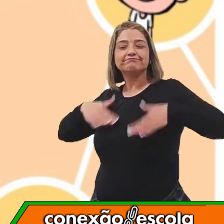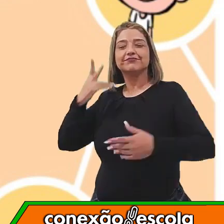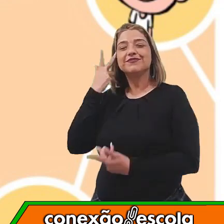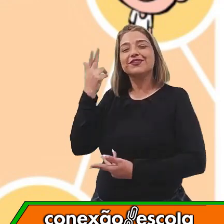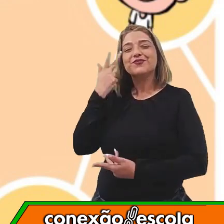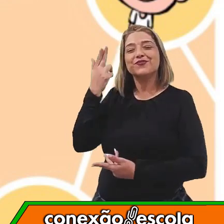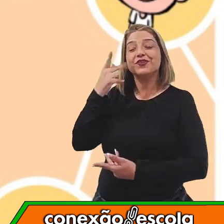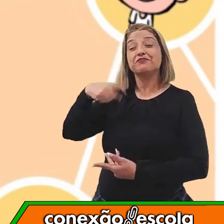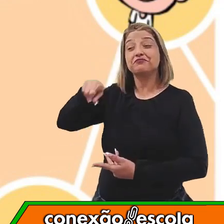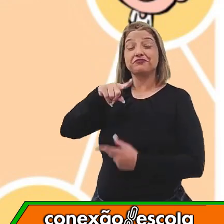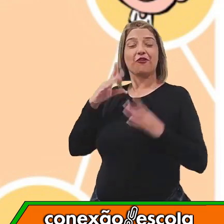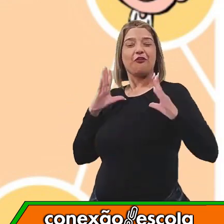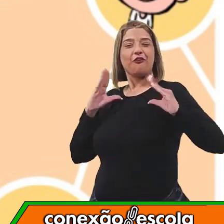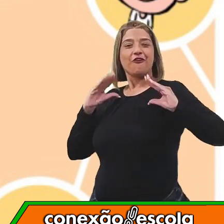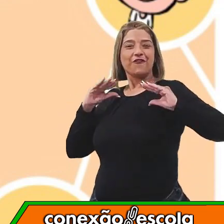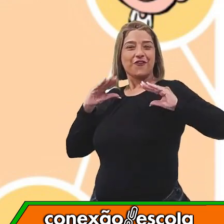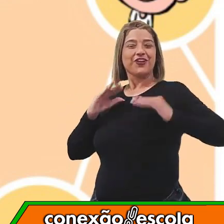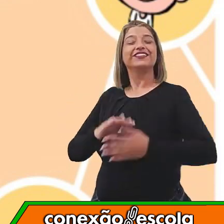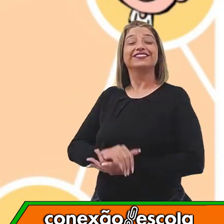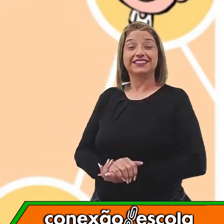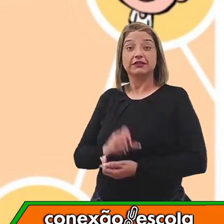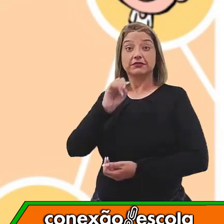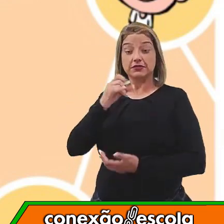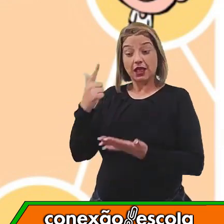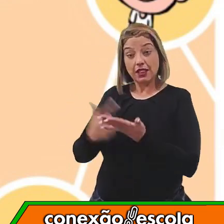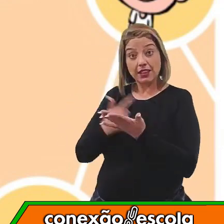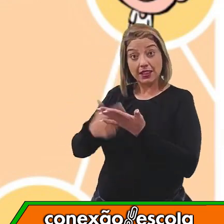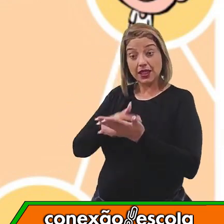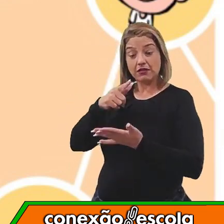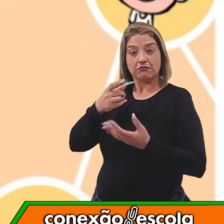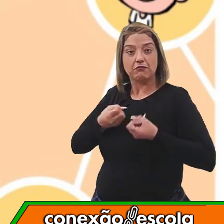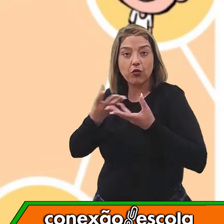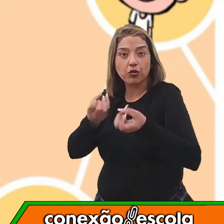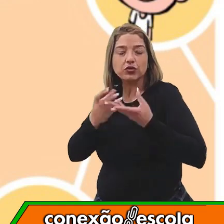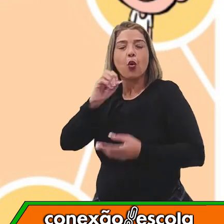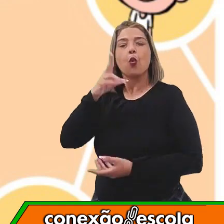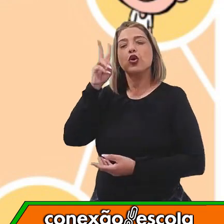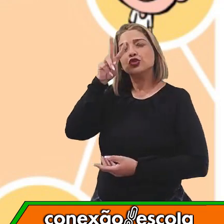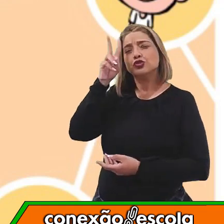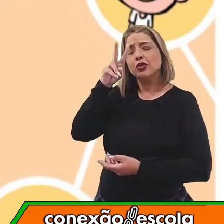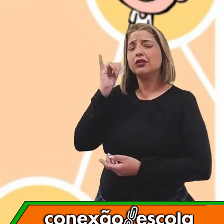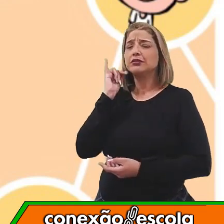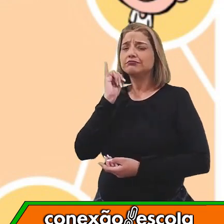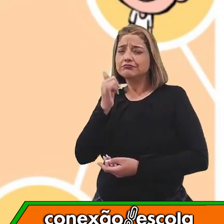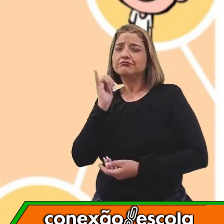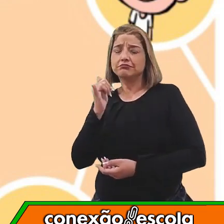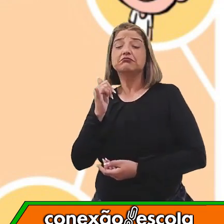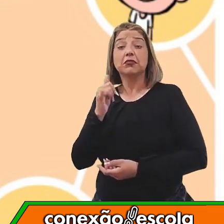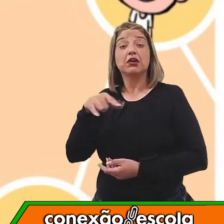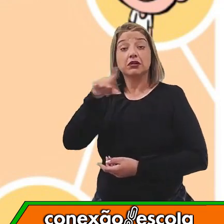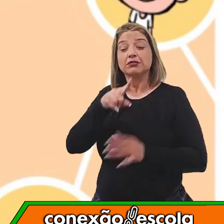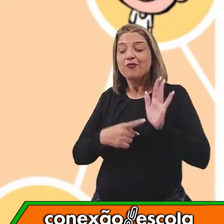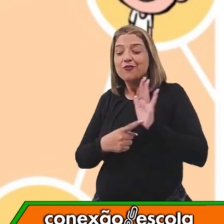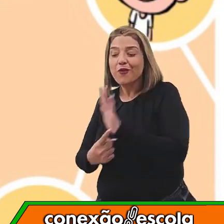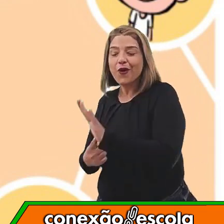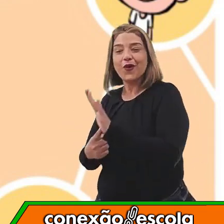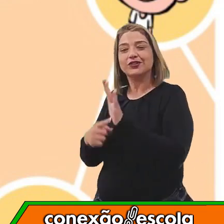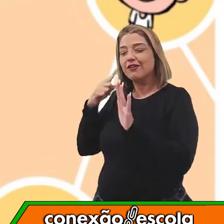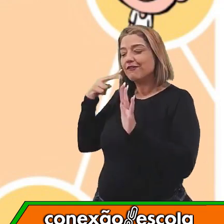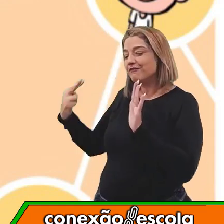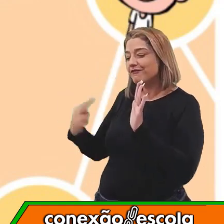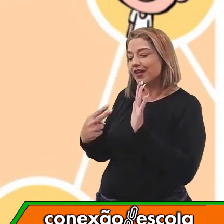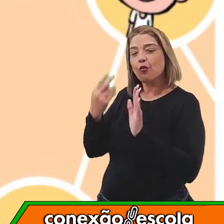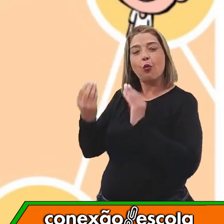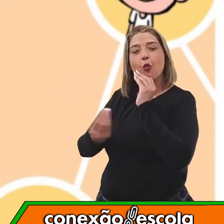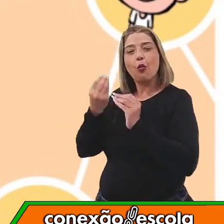ficar bem confortáveis. Se tiver um livro de poesias ou com uma história bem legal, né? Apresente o livro para o seu bebê como